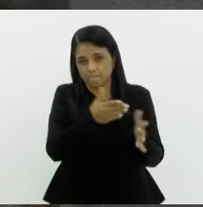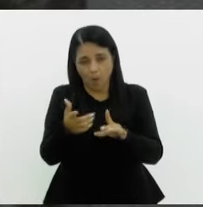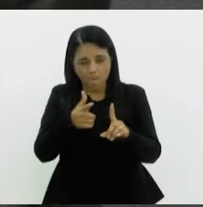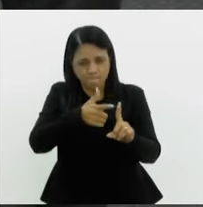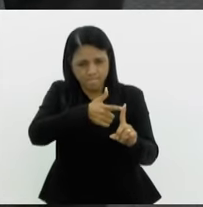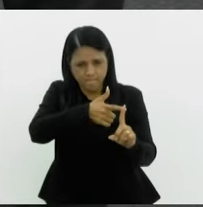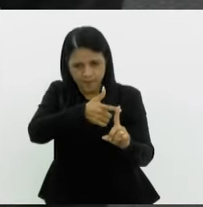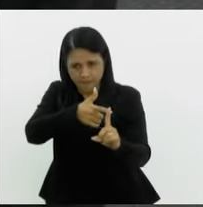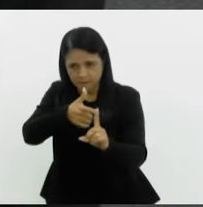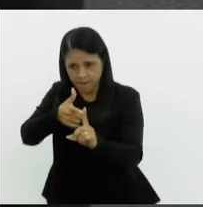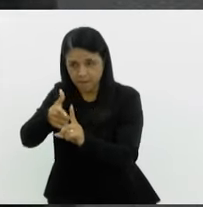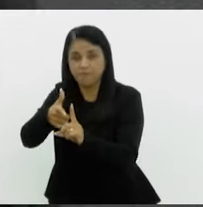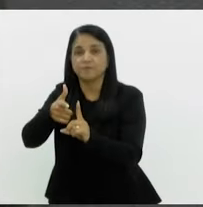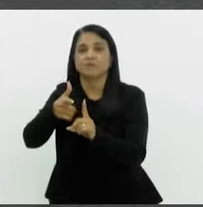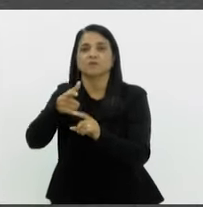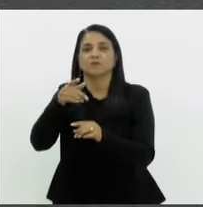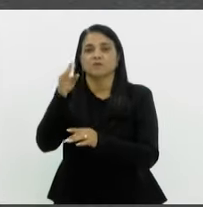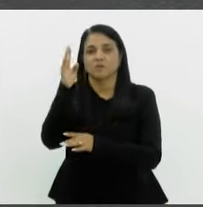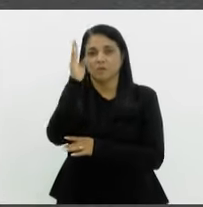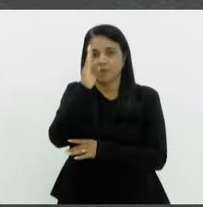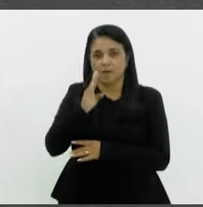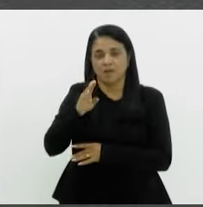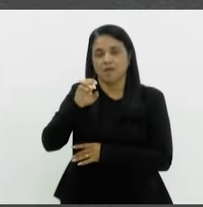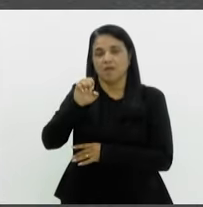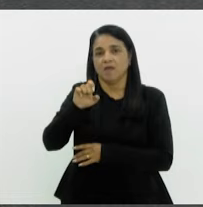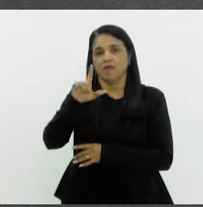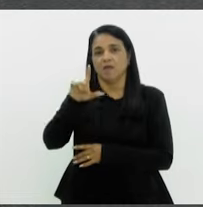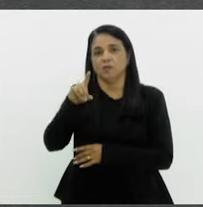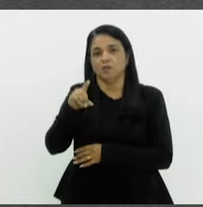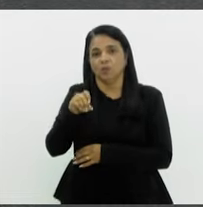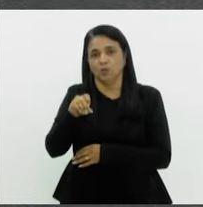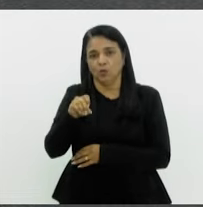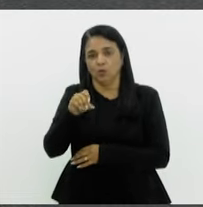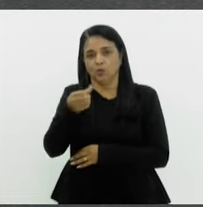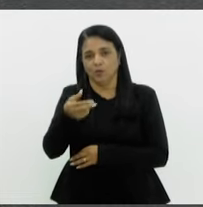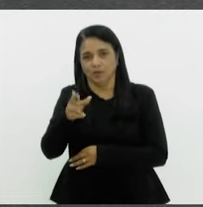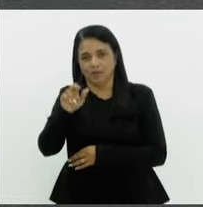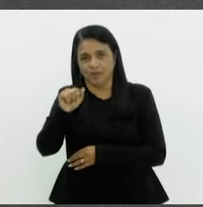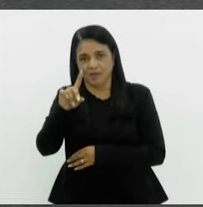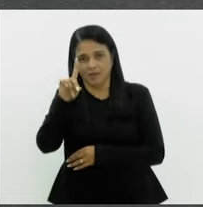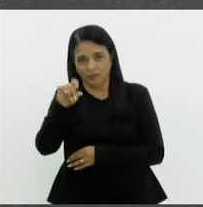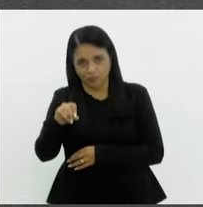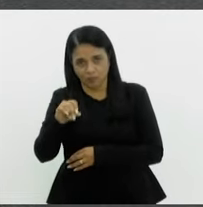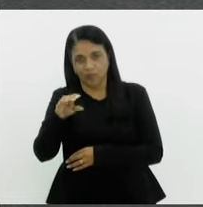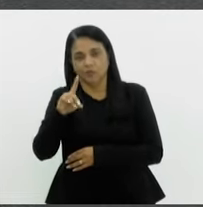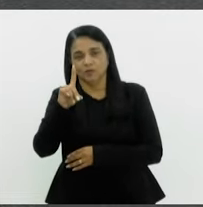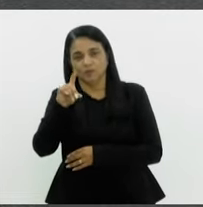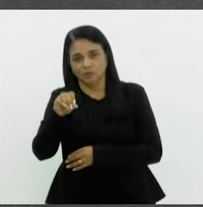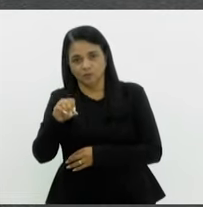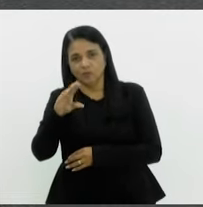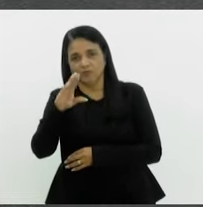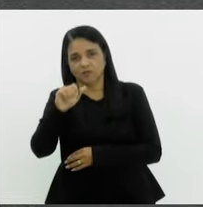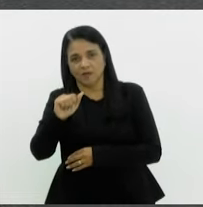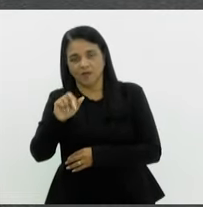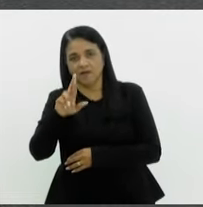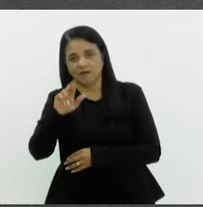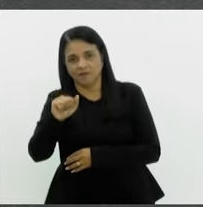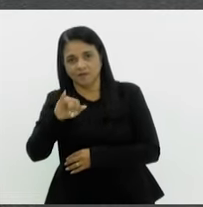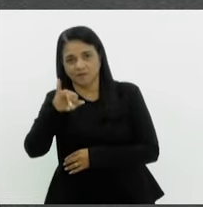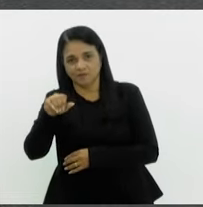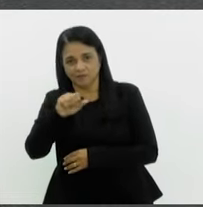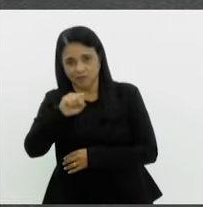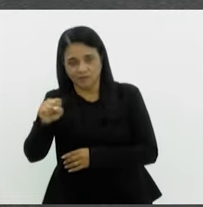na história do nosso país, que foi o massacre de Eldorado do Carajás. Um massacre que assassinou